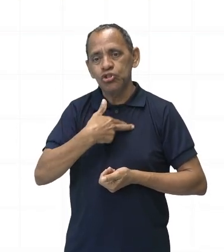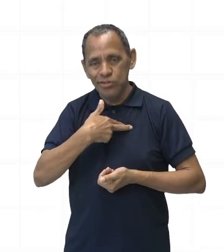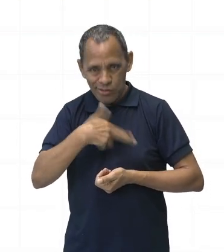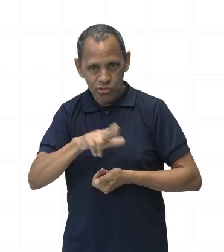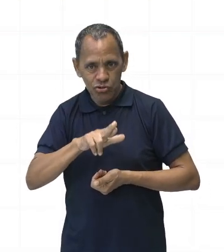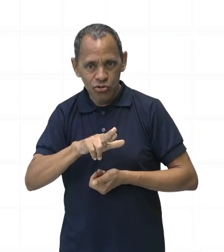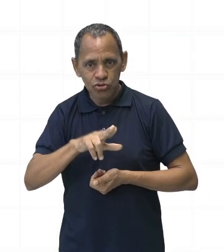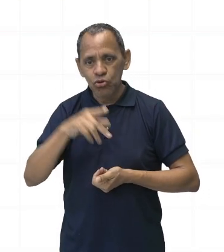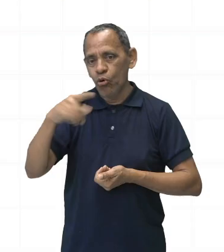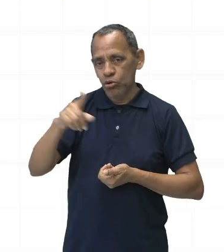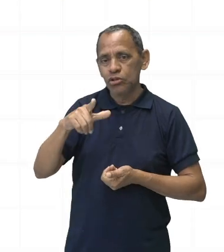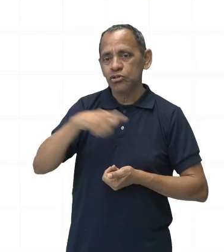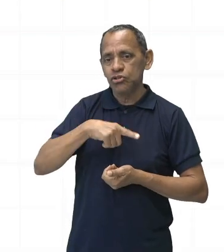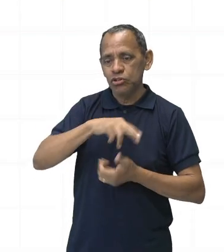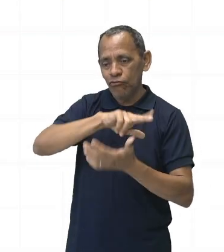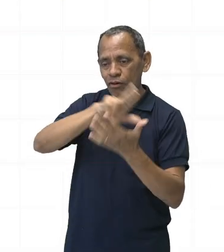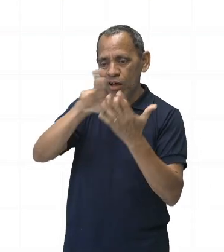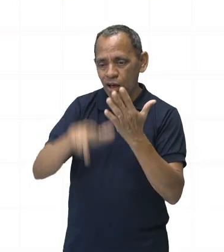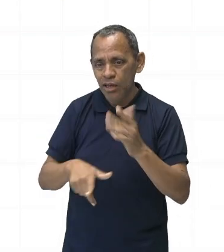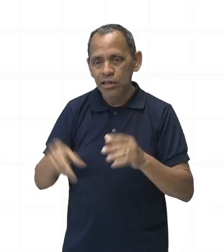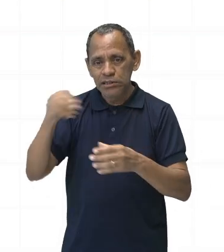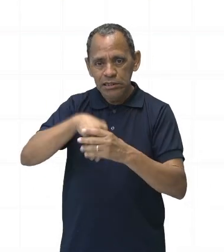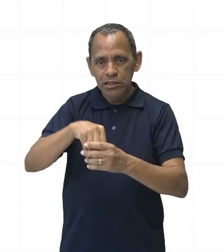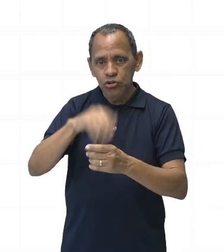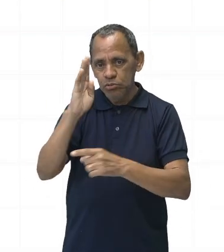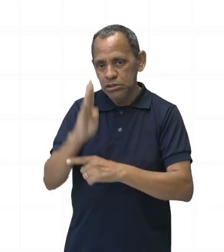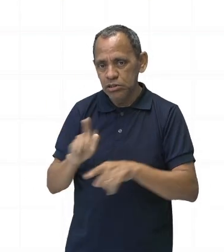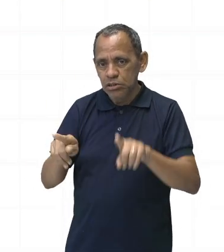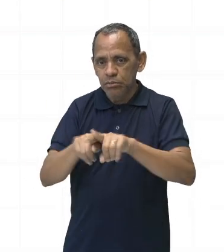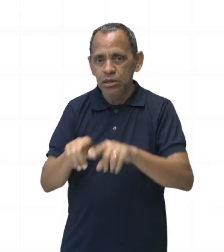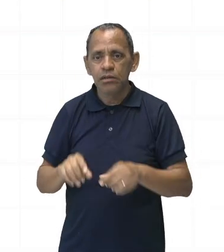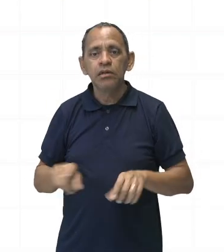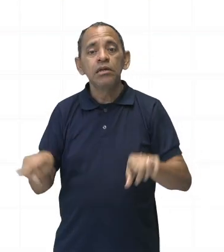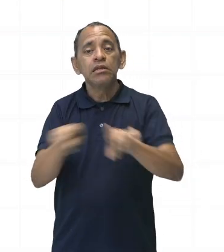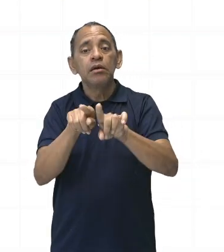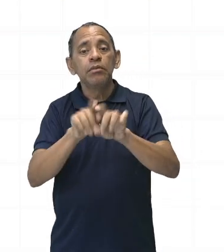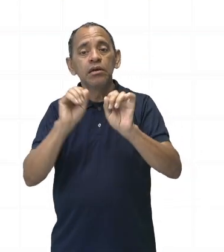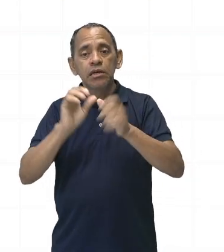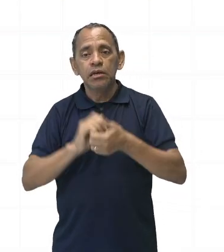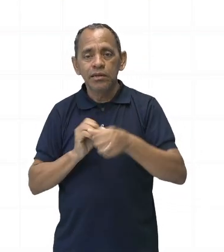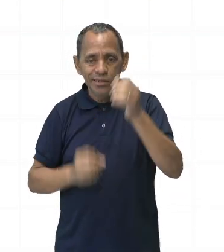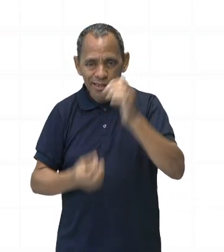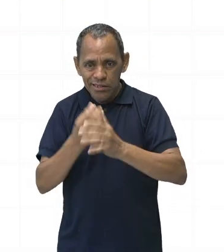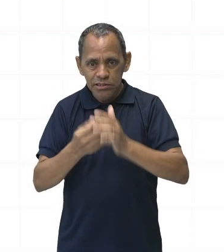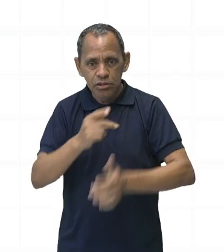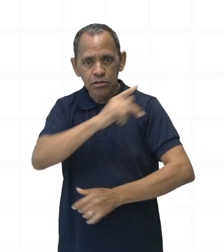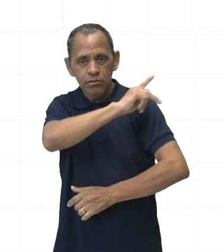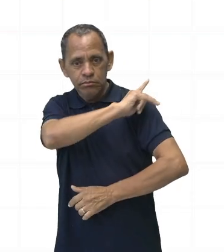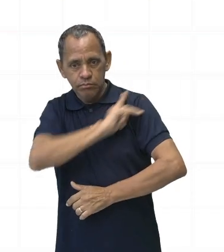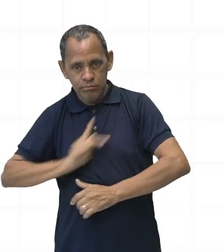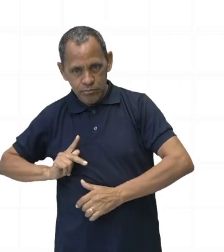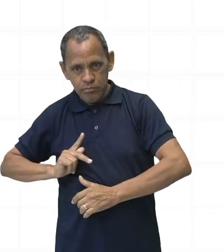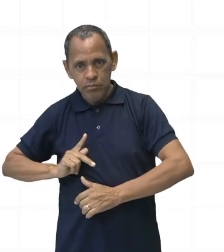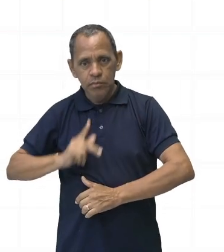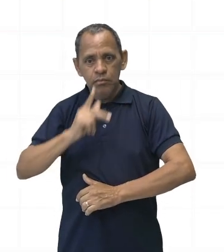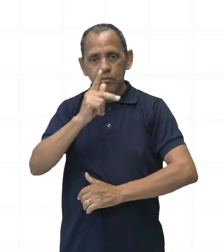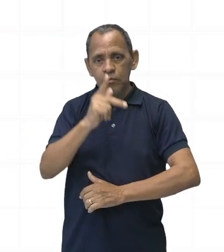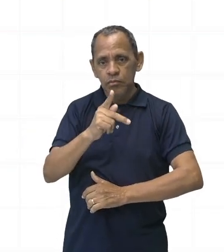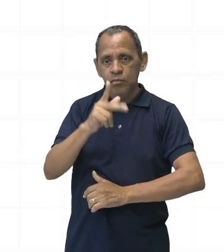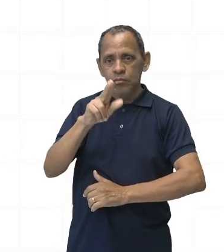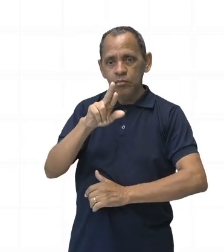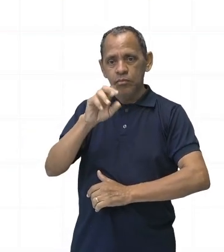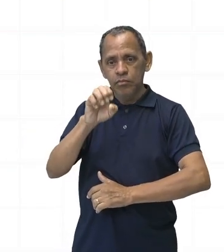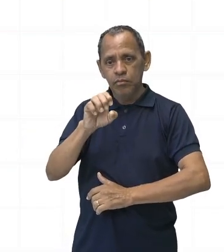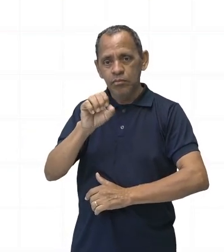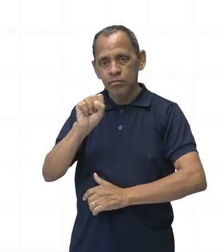outras religiões no território. E também o estabelecimento do presidencialismo. O que seria isso?